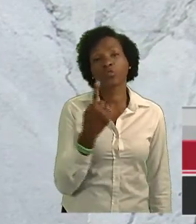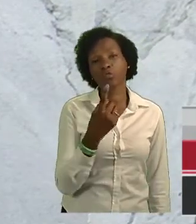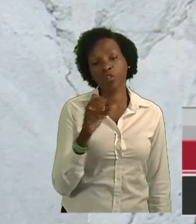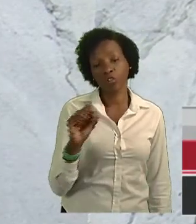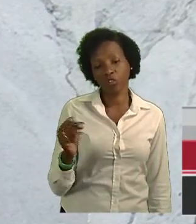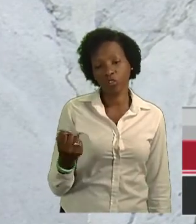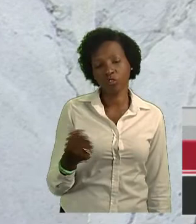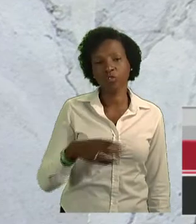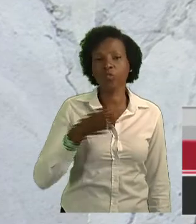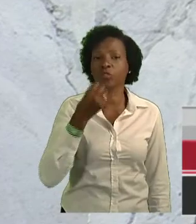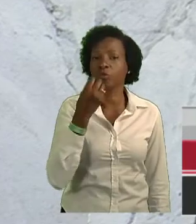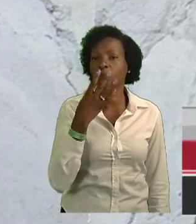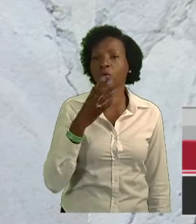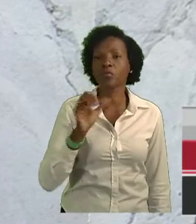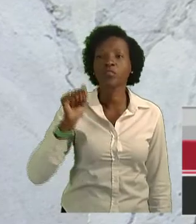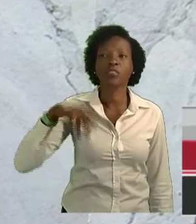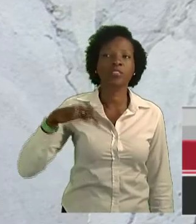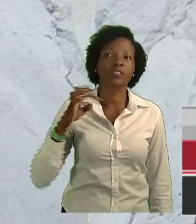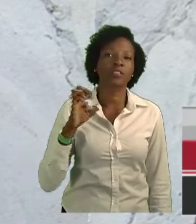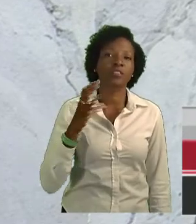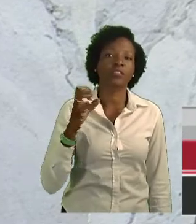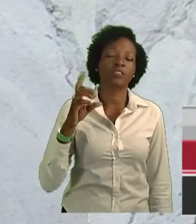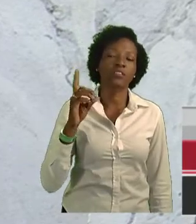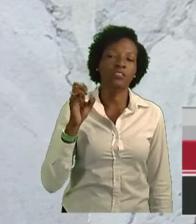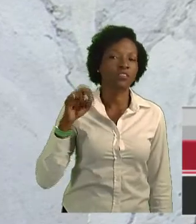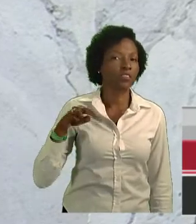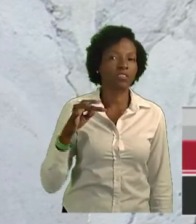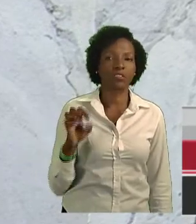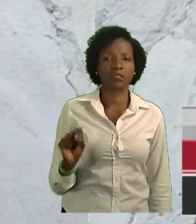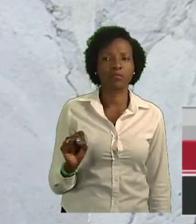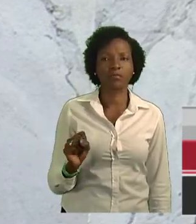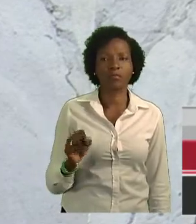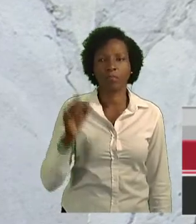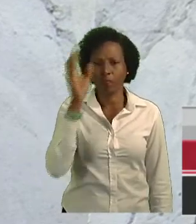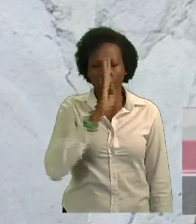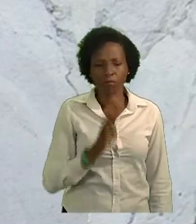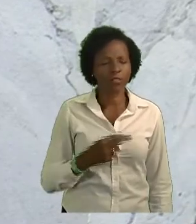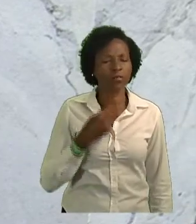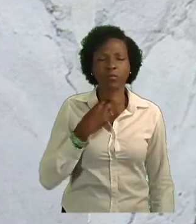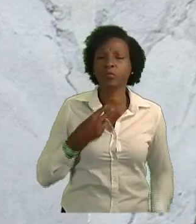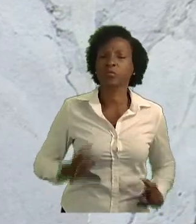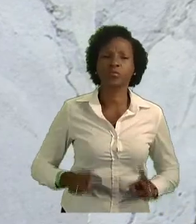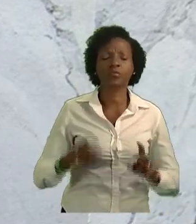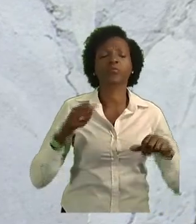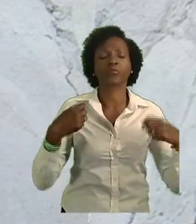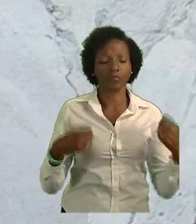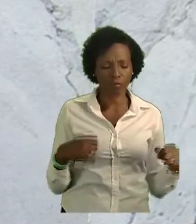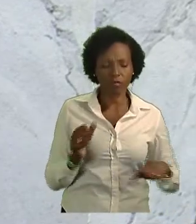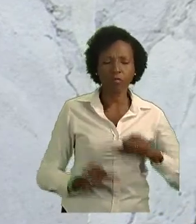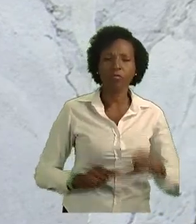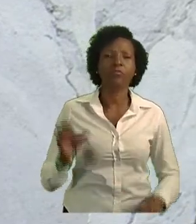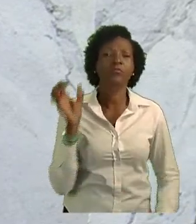tem bons antecedentes esse brasil não pode continuar assim só da presidente temos que mudar urgentemente muito obrigado